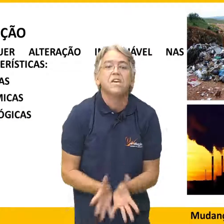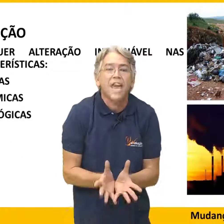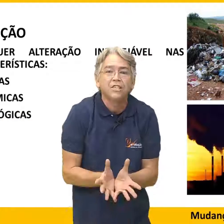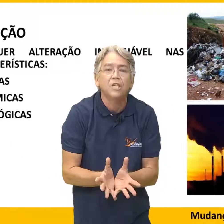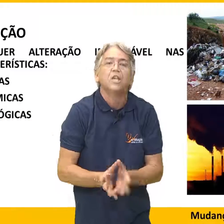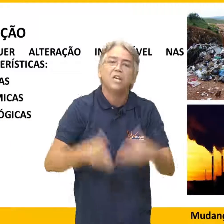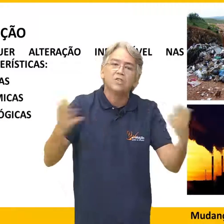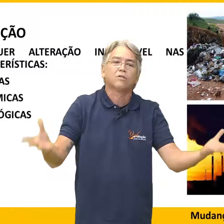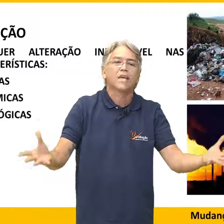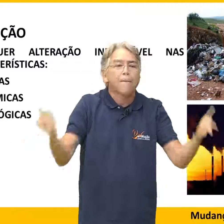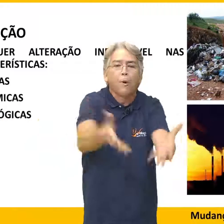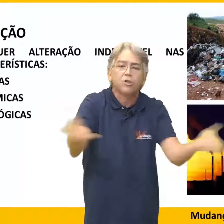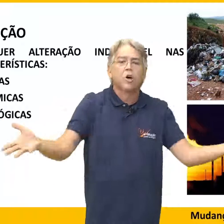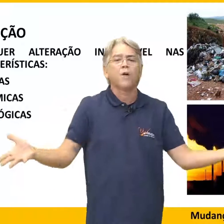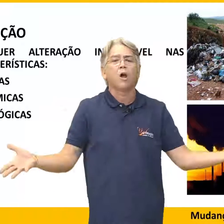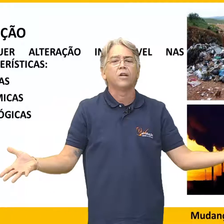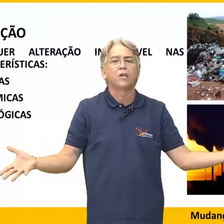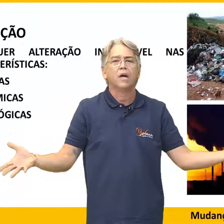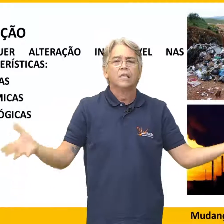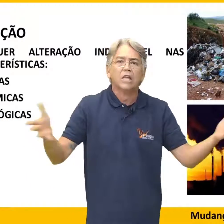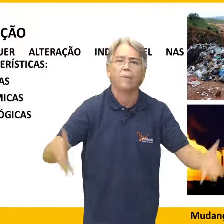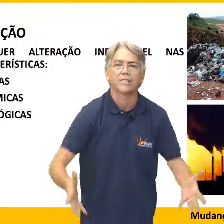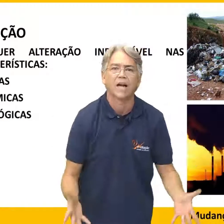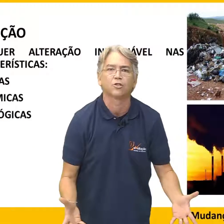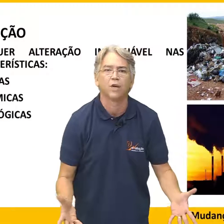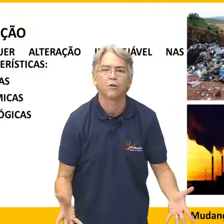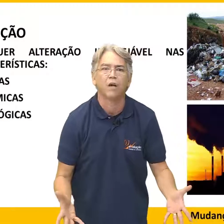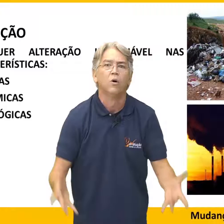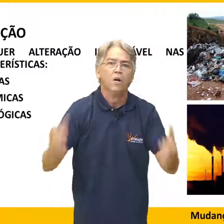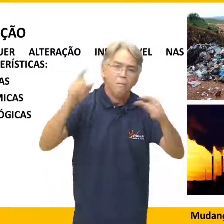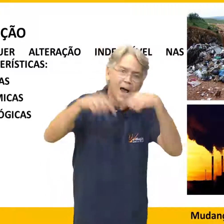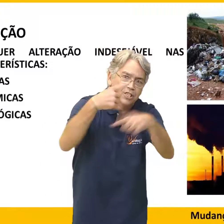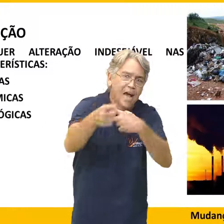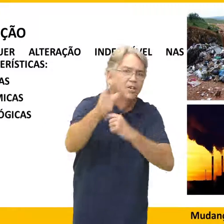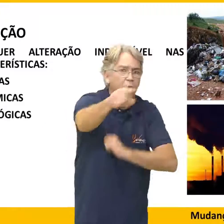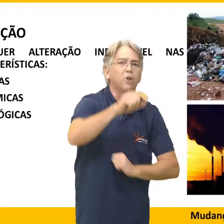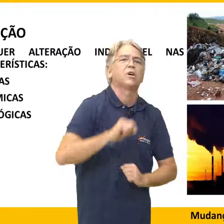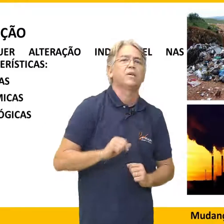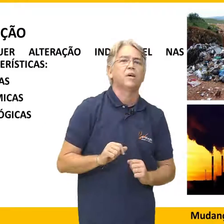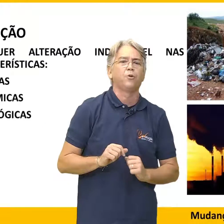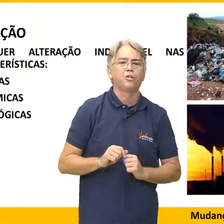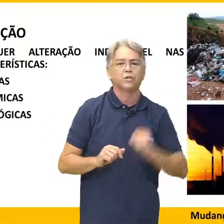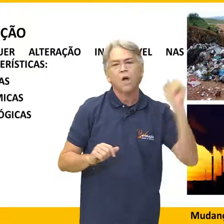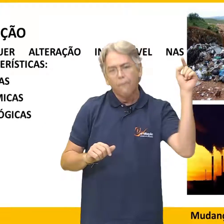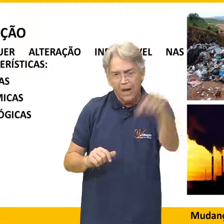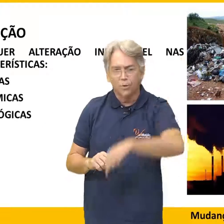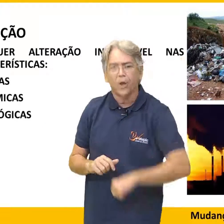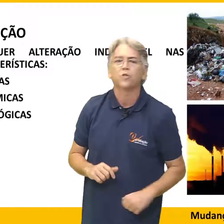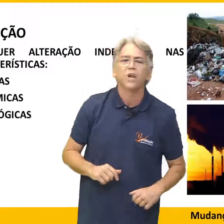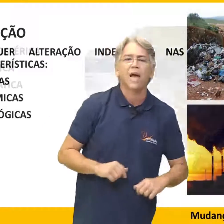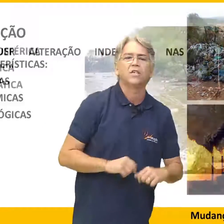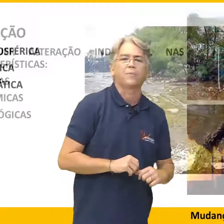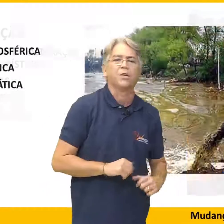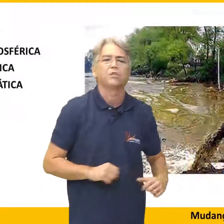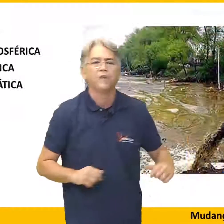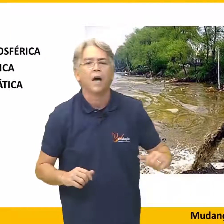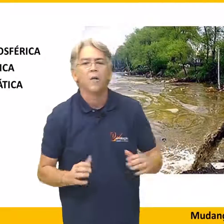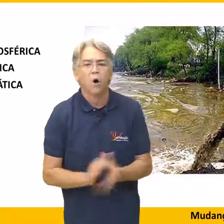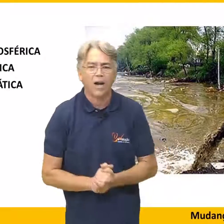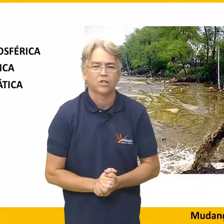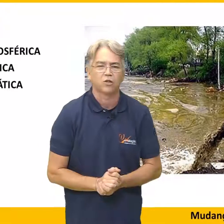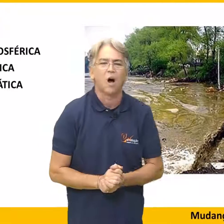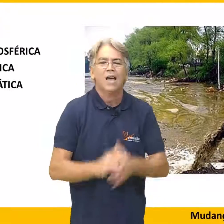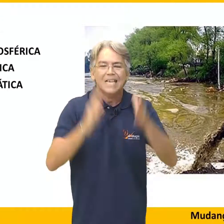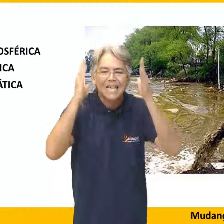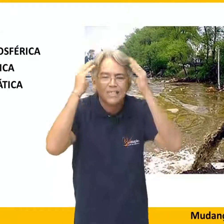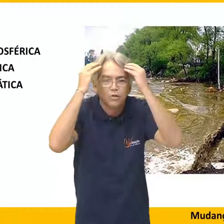o ambiente, e isso daí é poluição biológica. Deu pra sacar isso aí ou não deu? Mais tarde eu vou mostrar um exemplo disso. Passa o próximo slide aí pra gente ver.